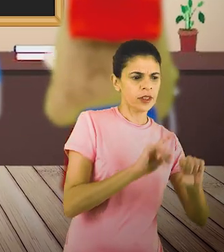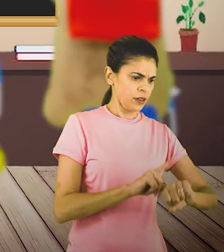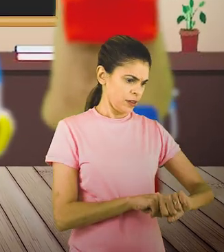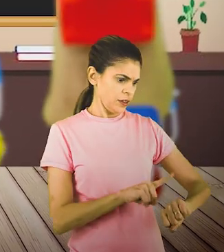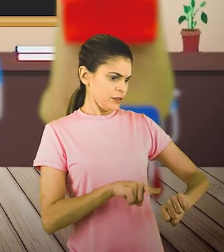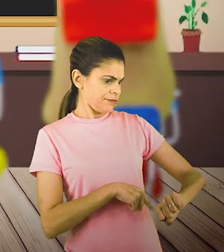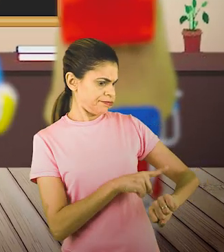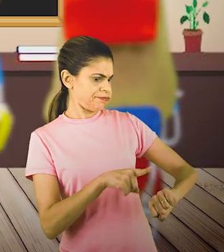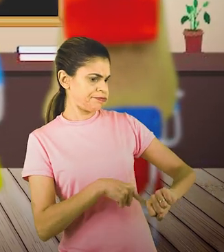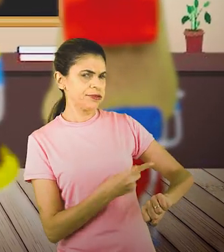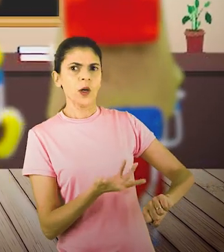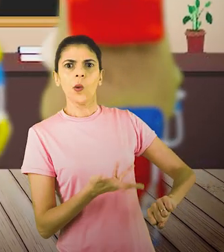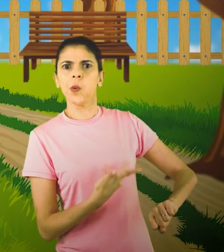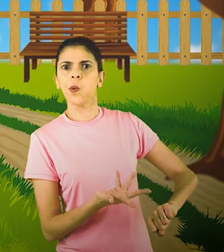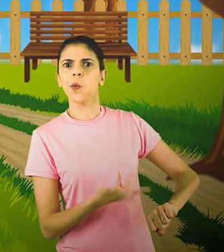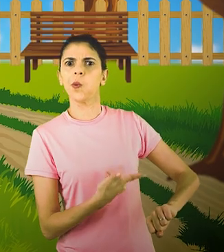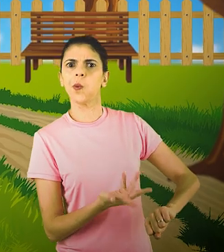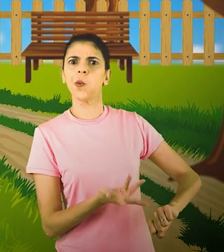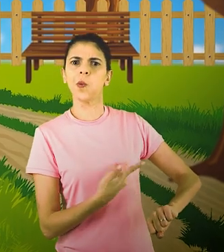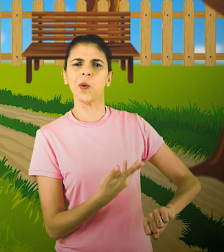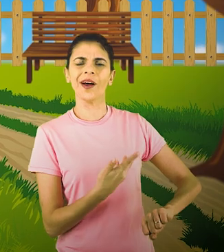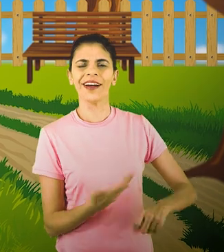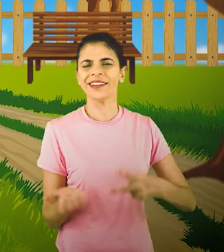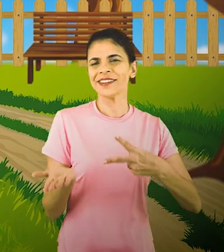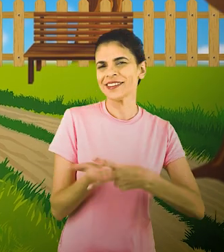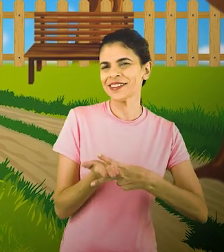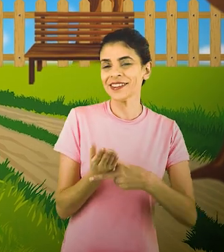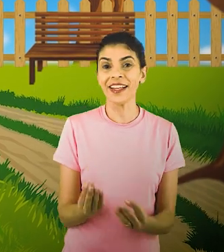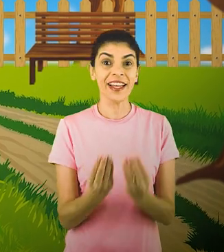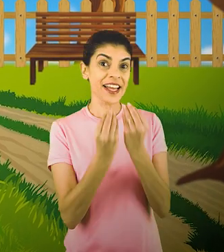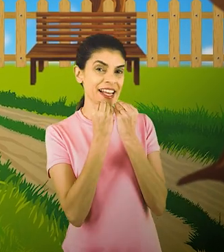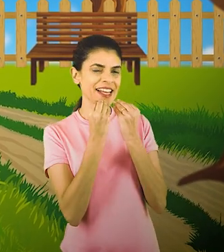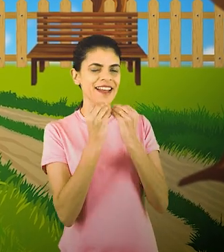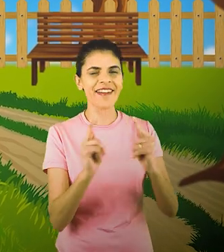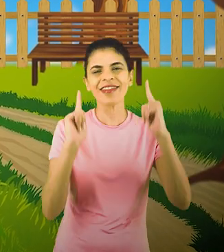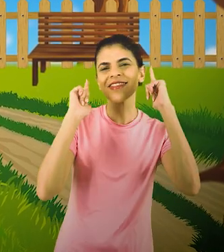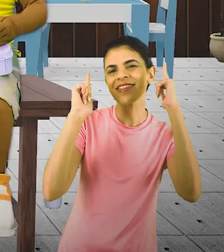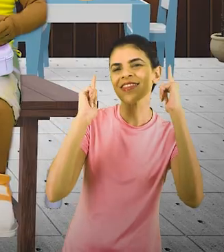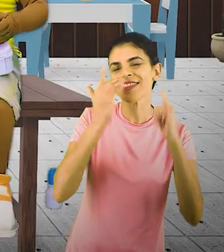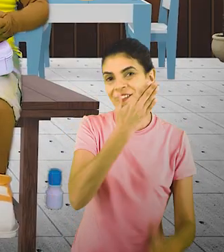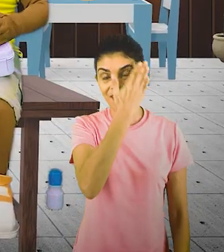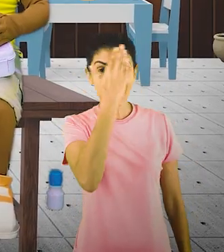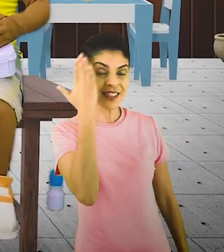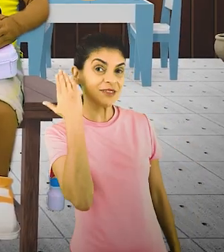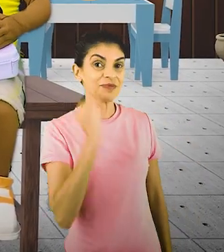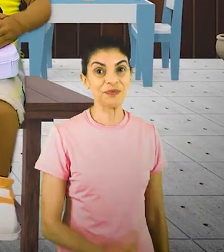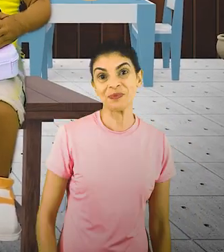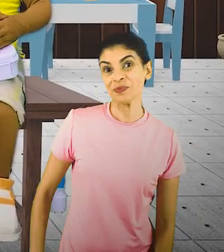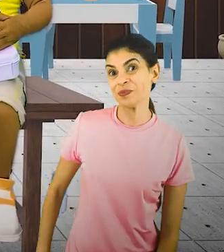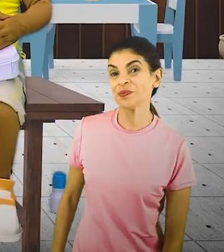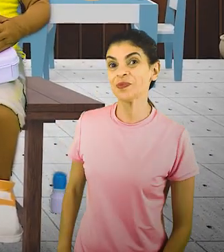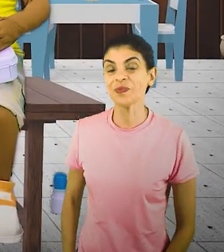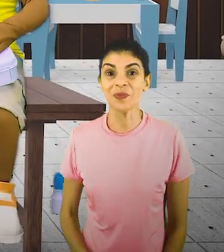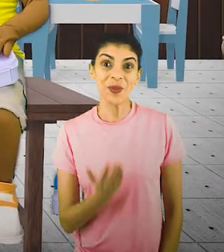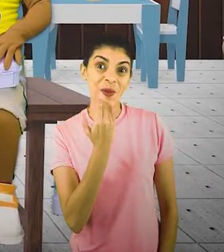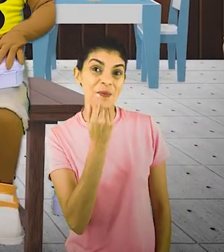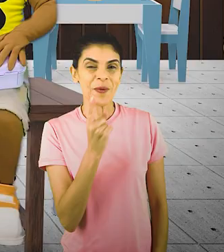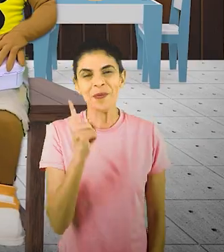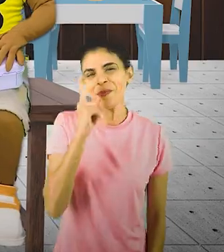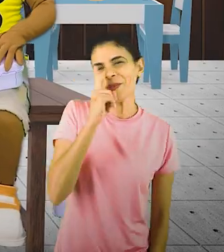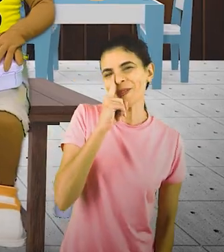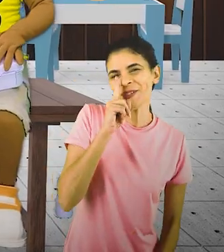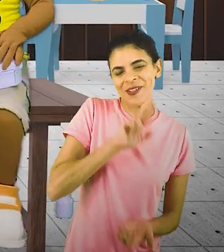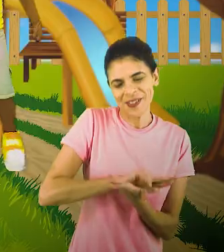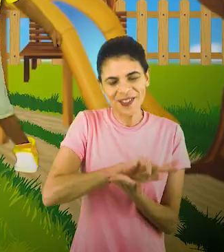horas torço para passar logo é no Recreio que eu tenho diversão a gente vai lanchar no